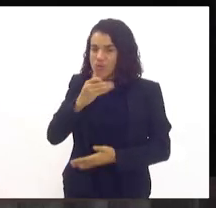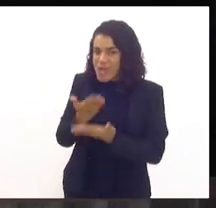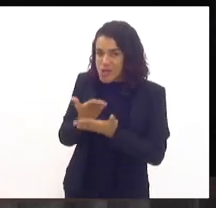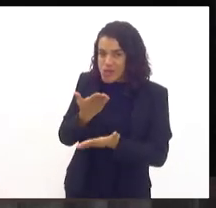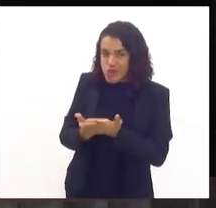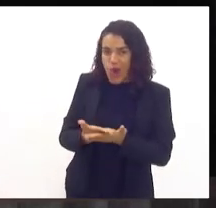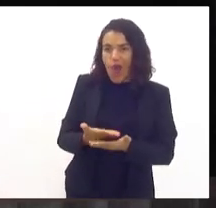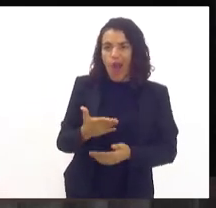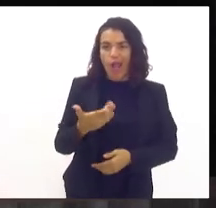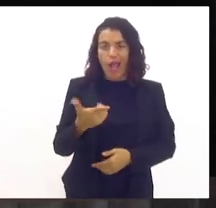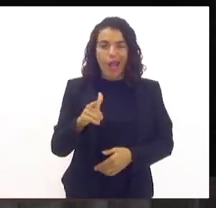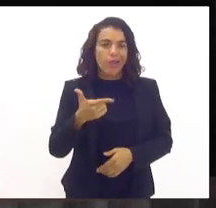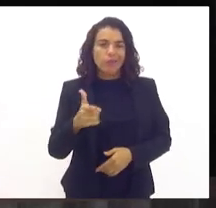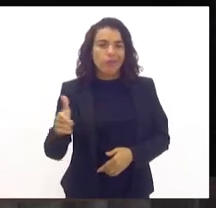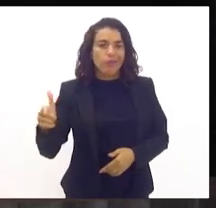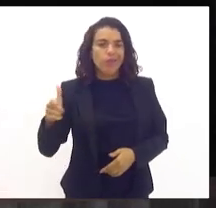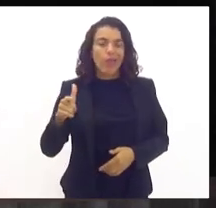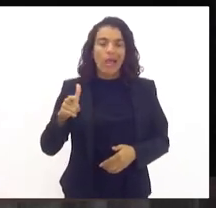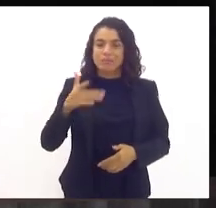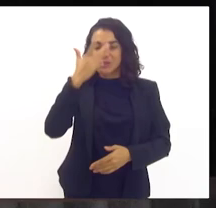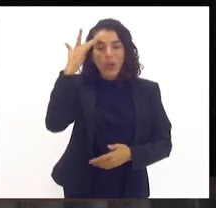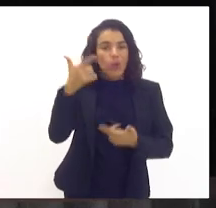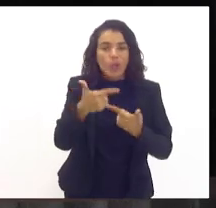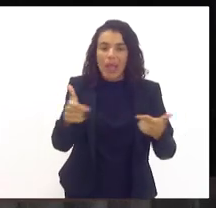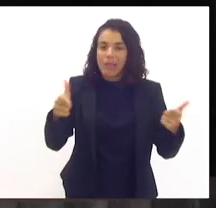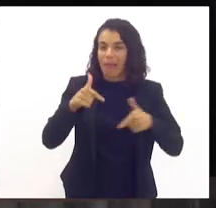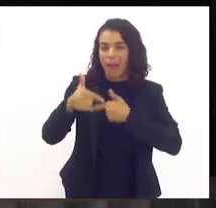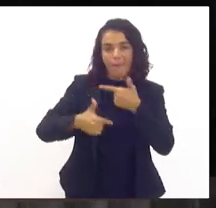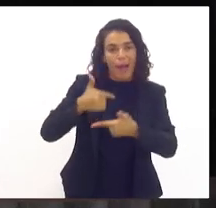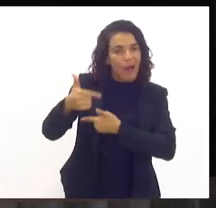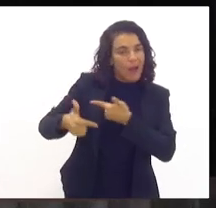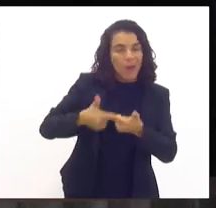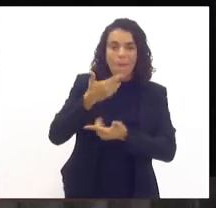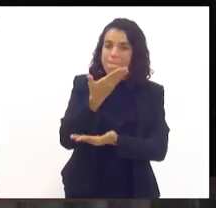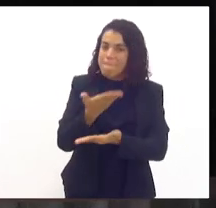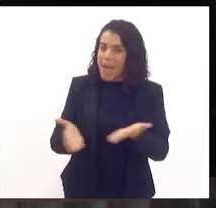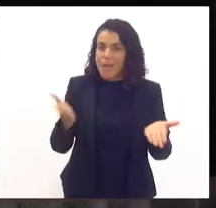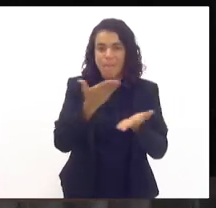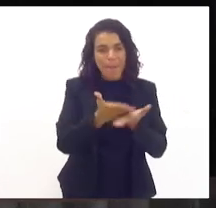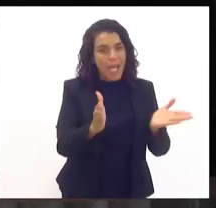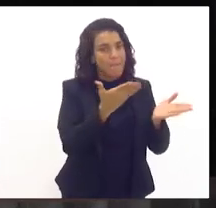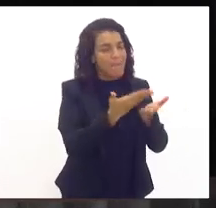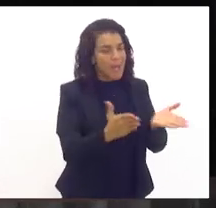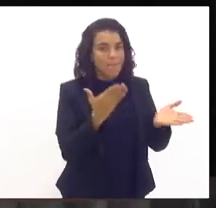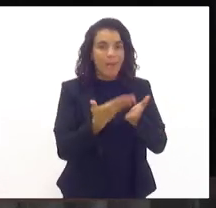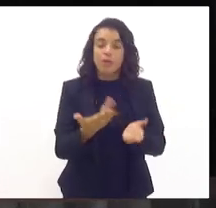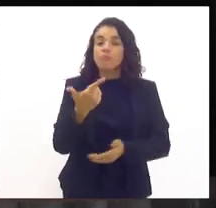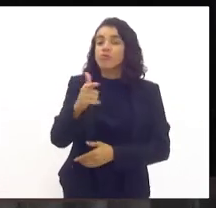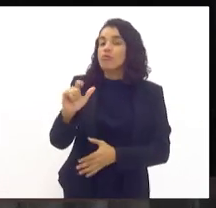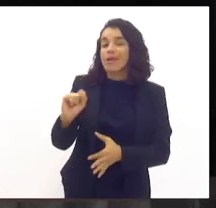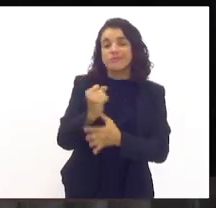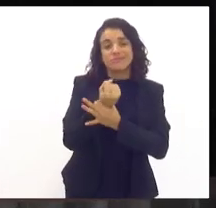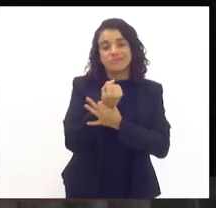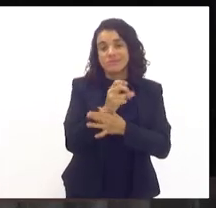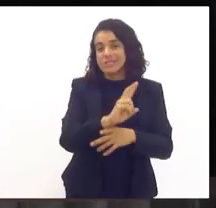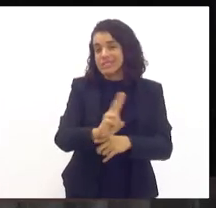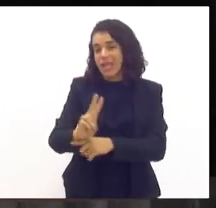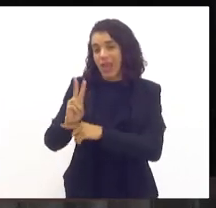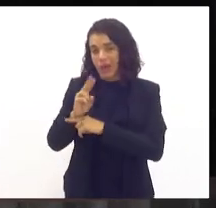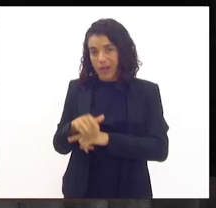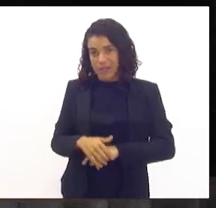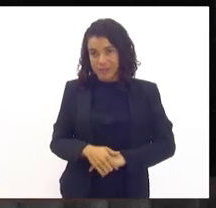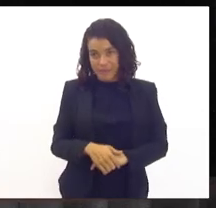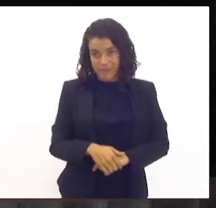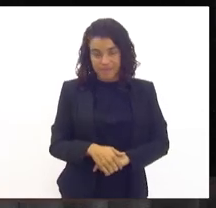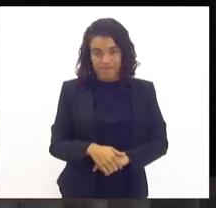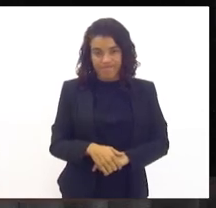saúde fecha, as pessoas perdem emprego. Perdem tudo, porque nós não temos a questão da segurança. A segurança do nosso estado